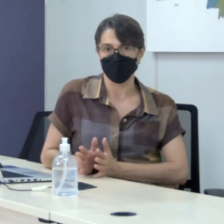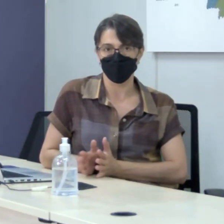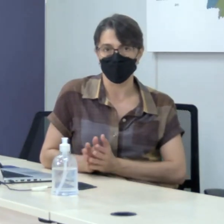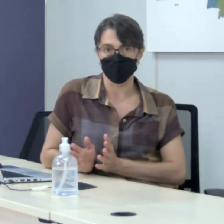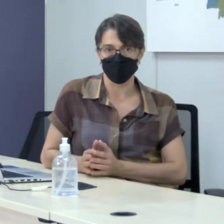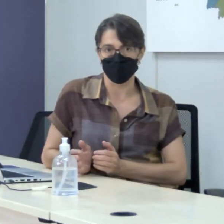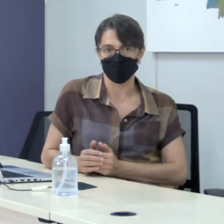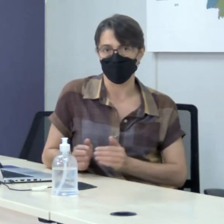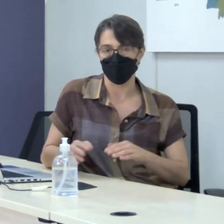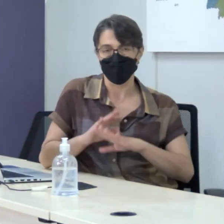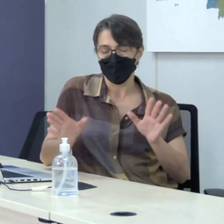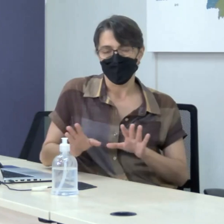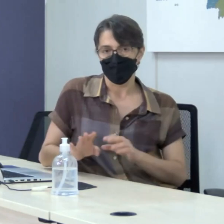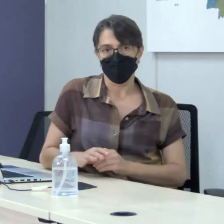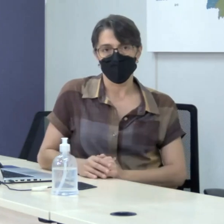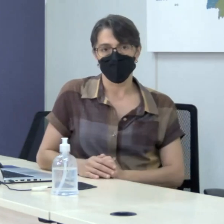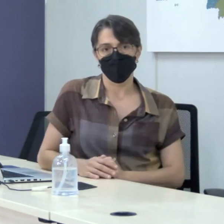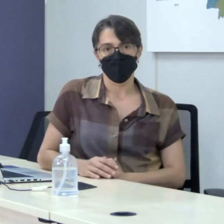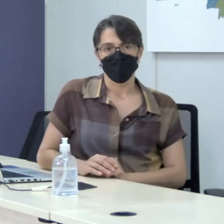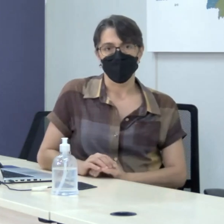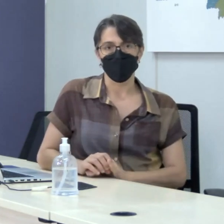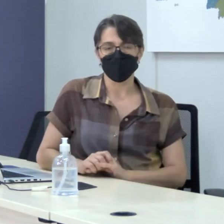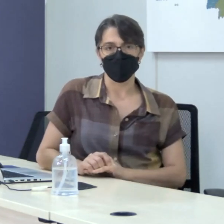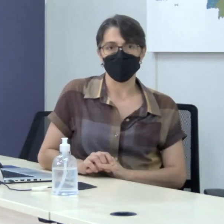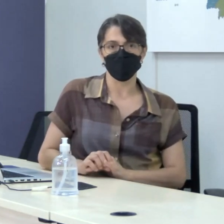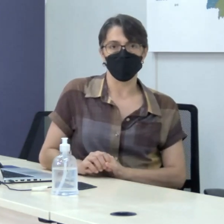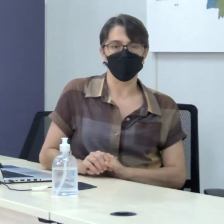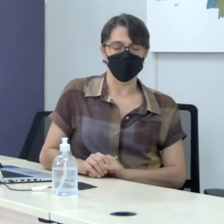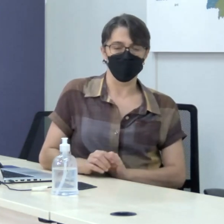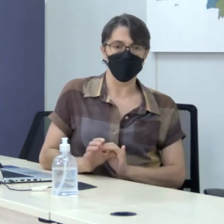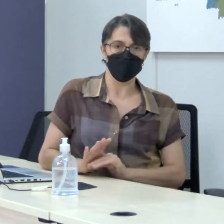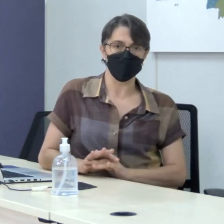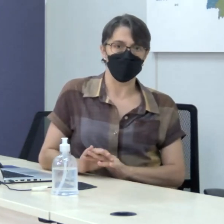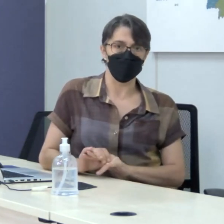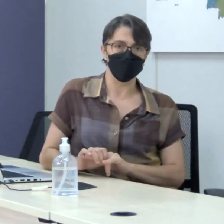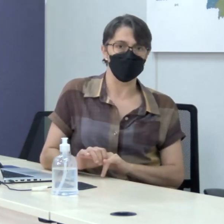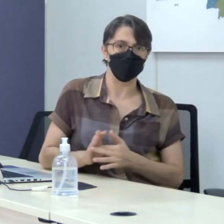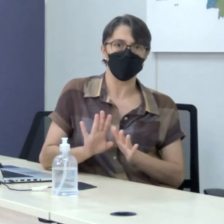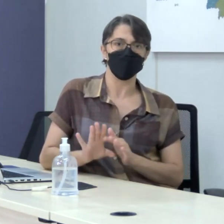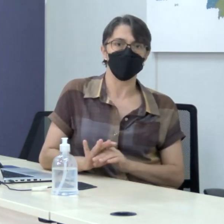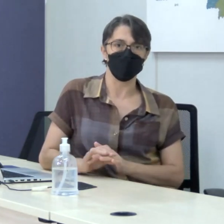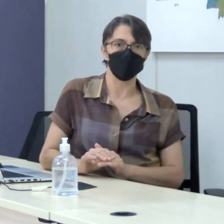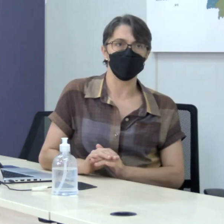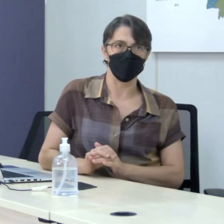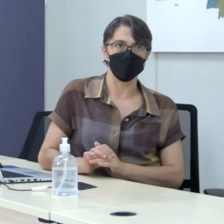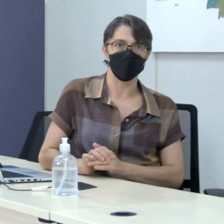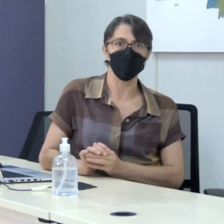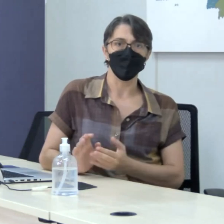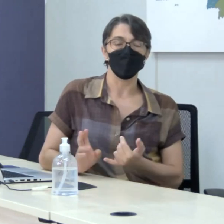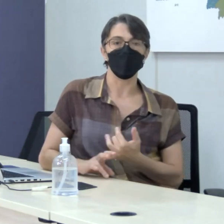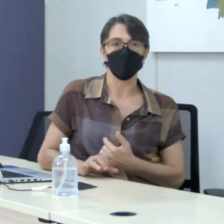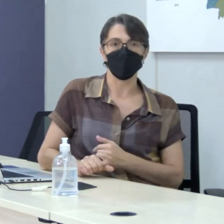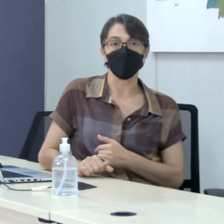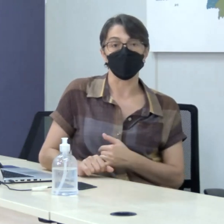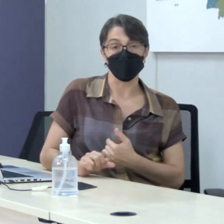se não é uma coisa Leviana não é assim agora é é parceiro de mulheres grávidas Pronto já vou quebrar o sigilo